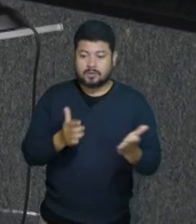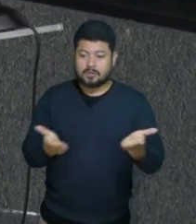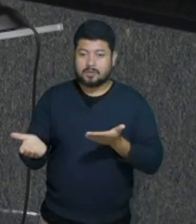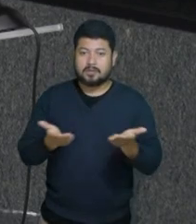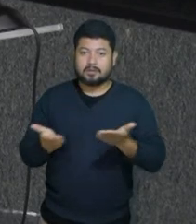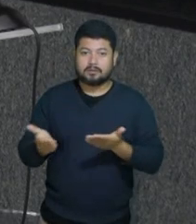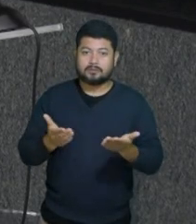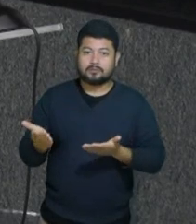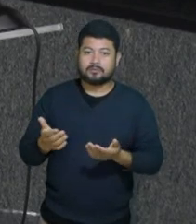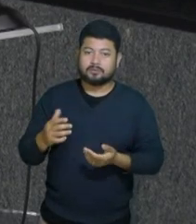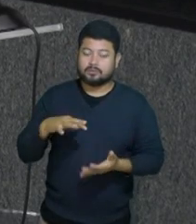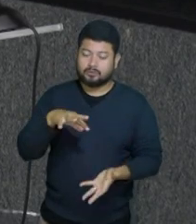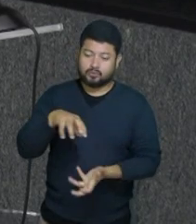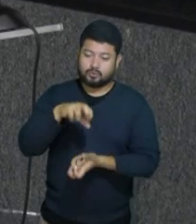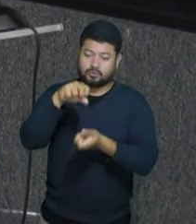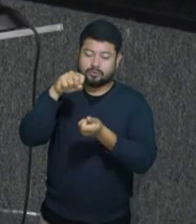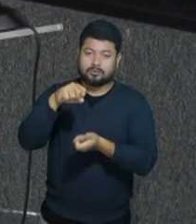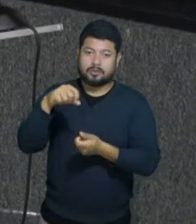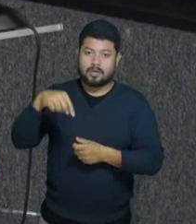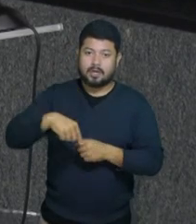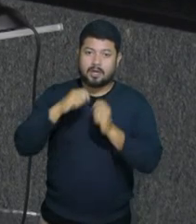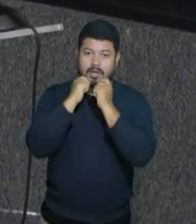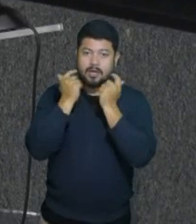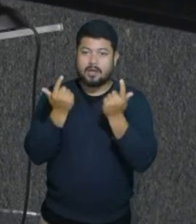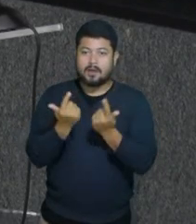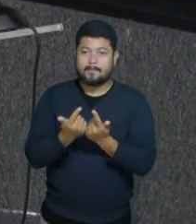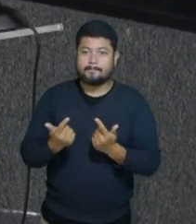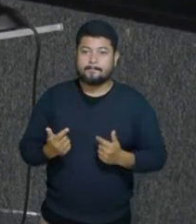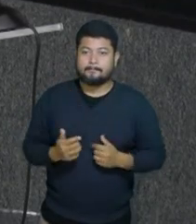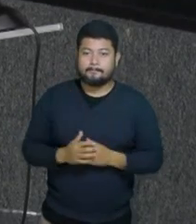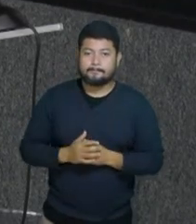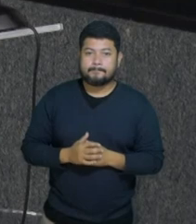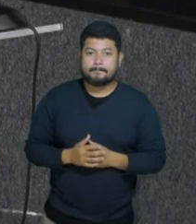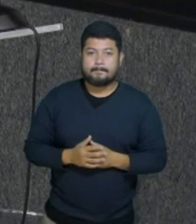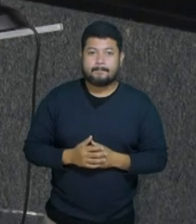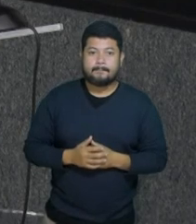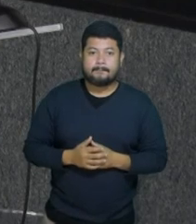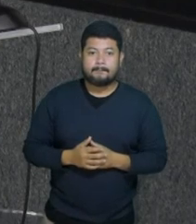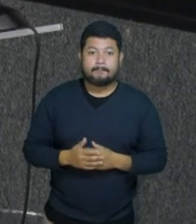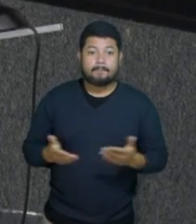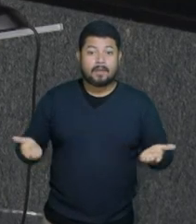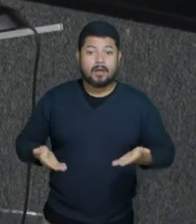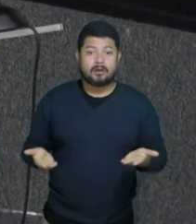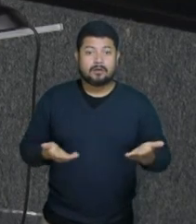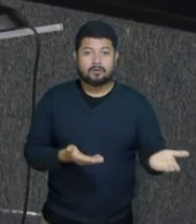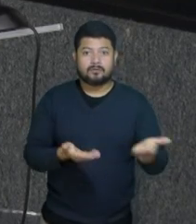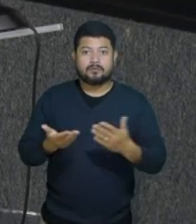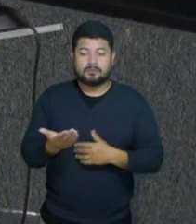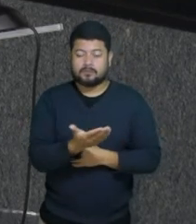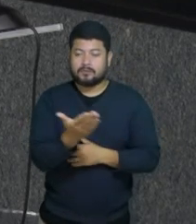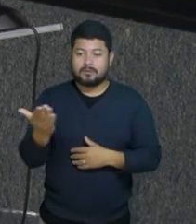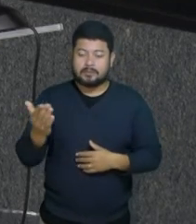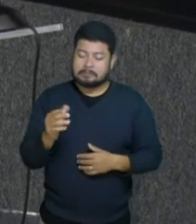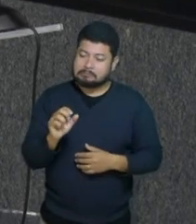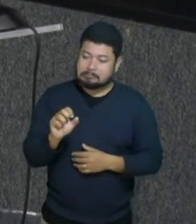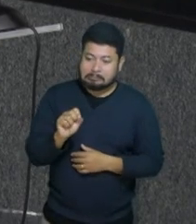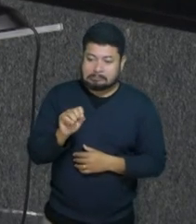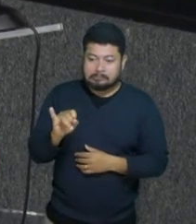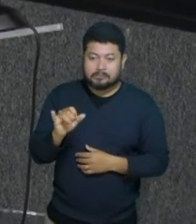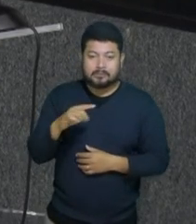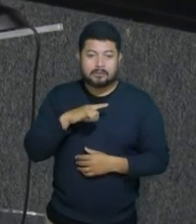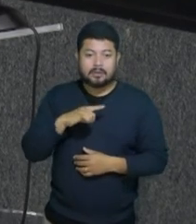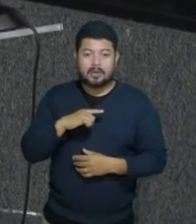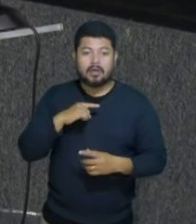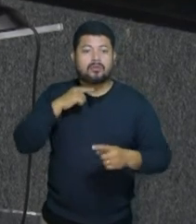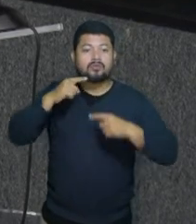licitação mais sustentável aqui para a LESC também. Gostaria de convidar vocês, não sei se alguém tem alguma dúvida,